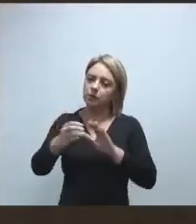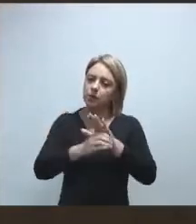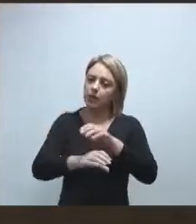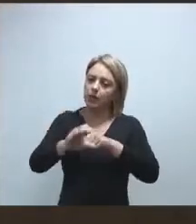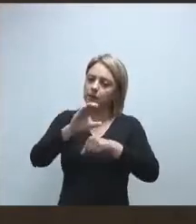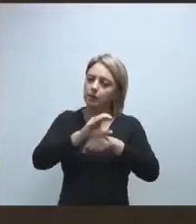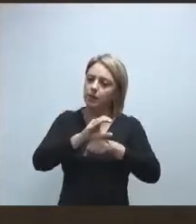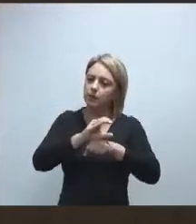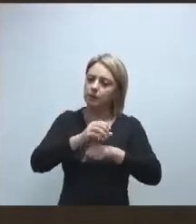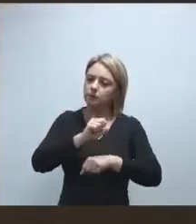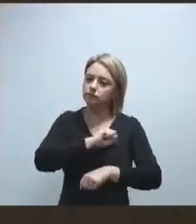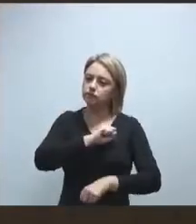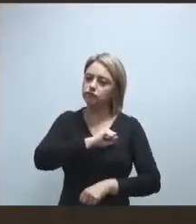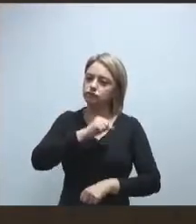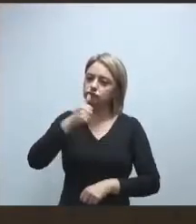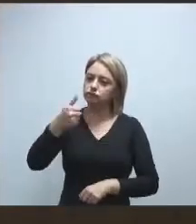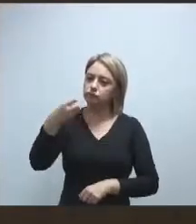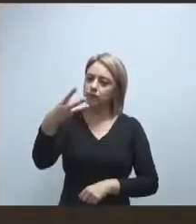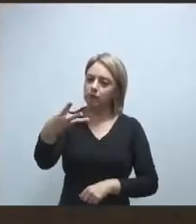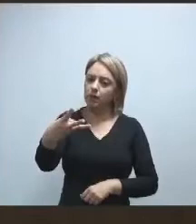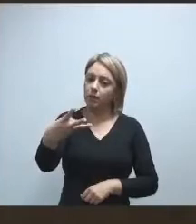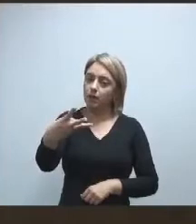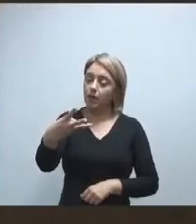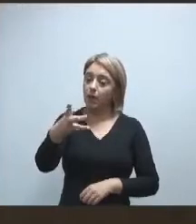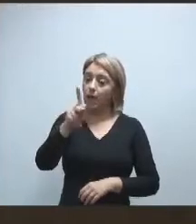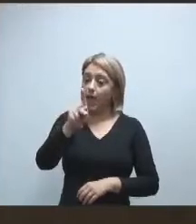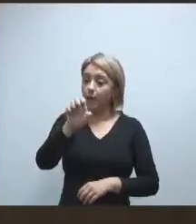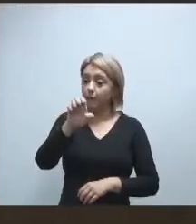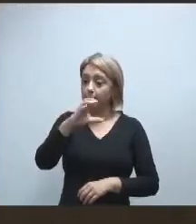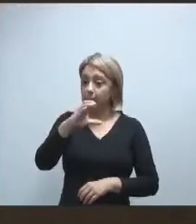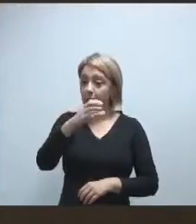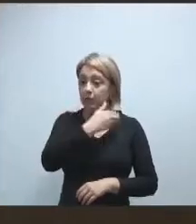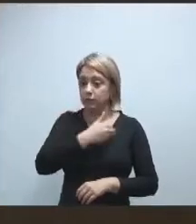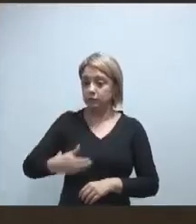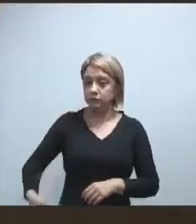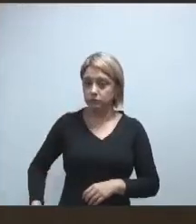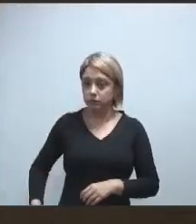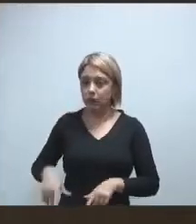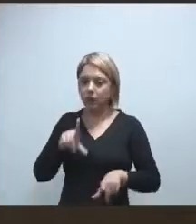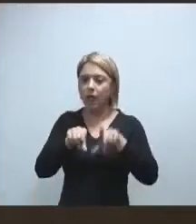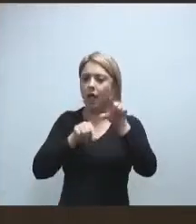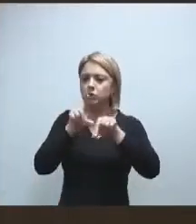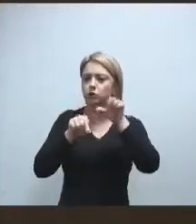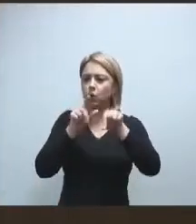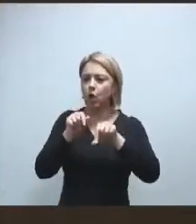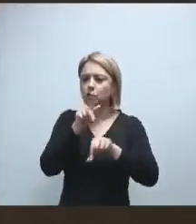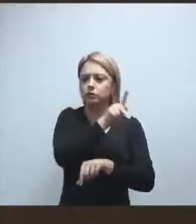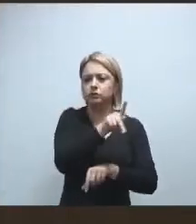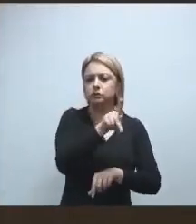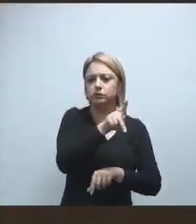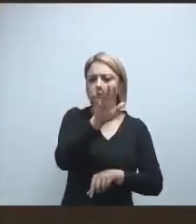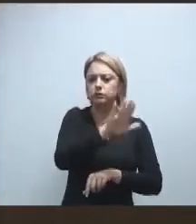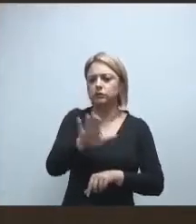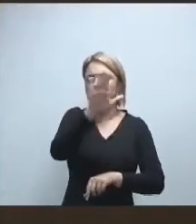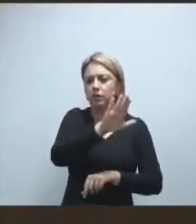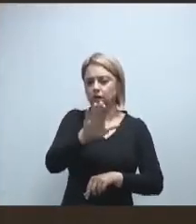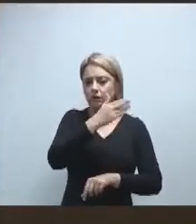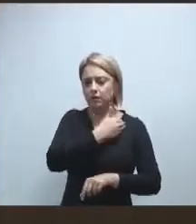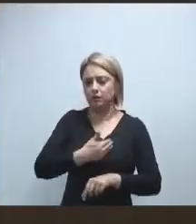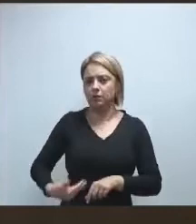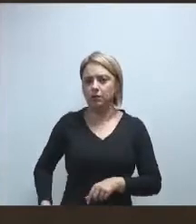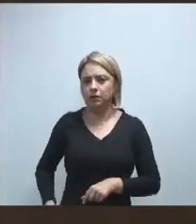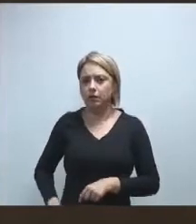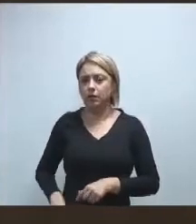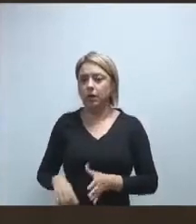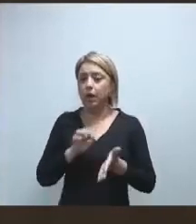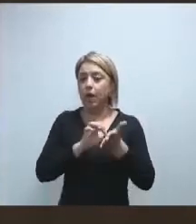13 a pec do governo que tratava da forma de escolha do procurador-geral da república o